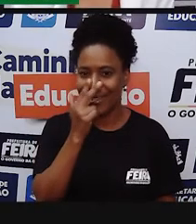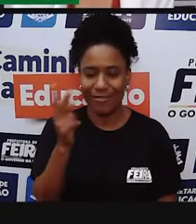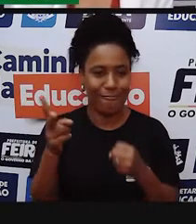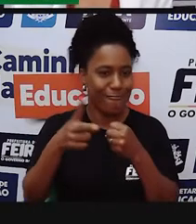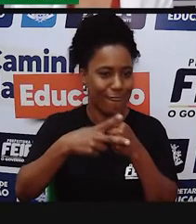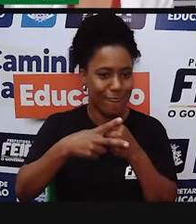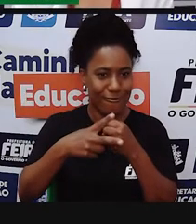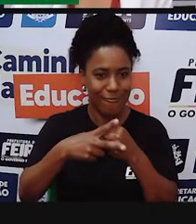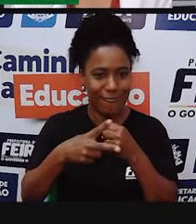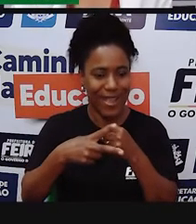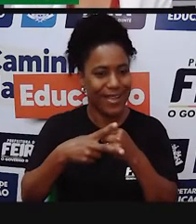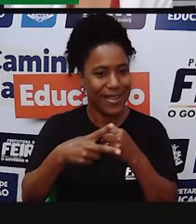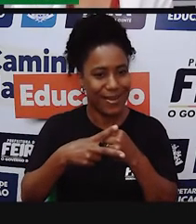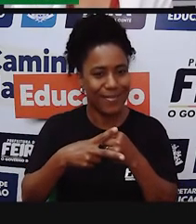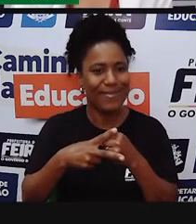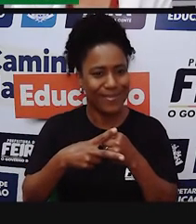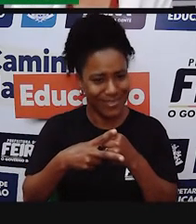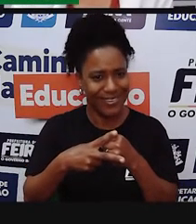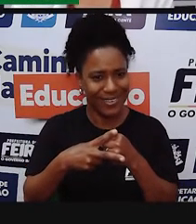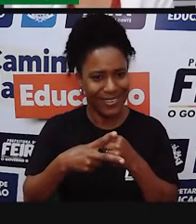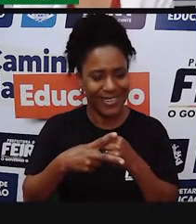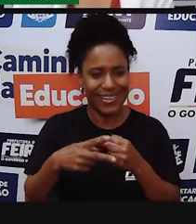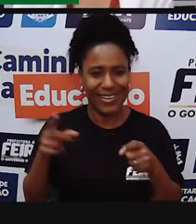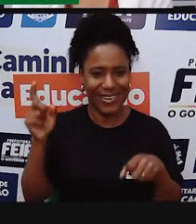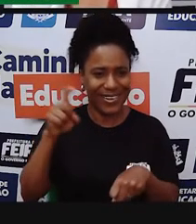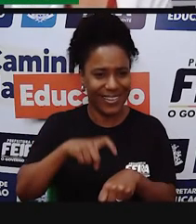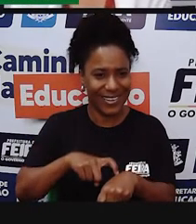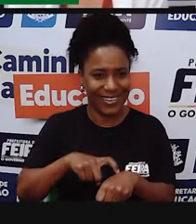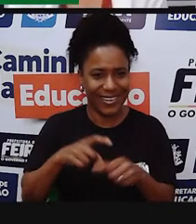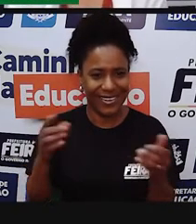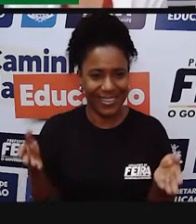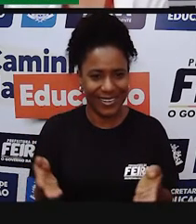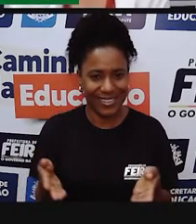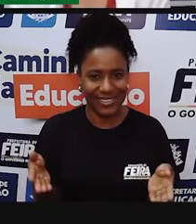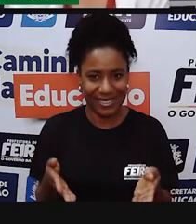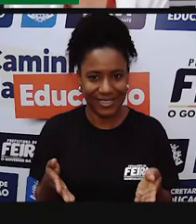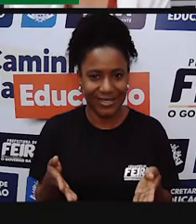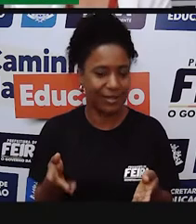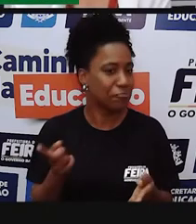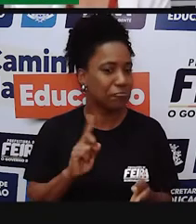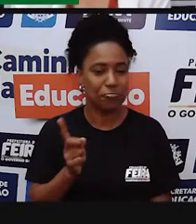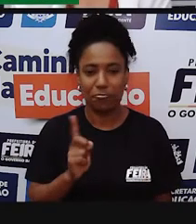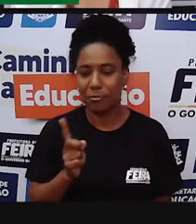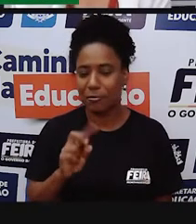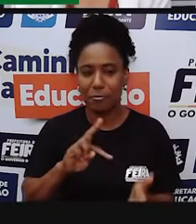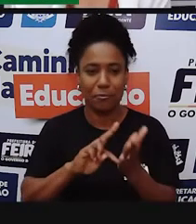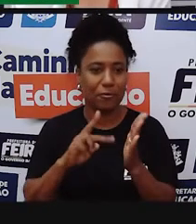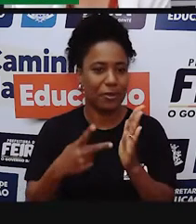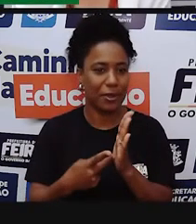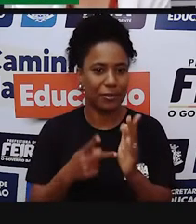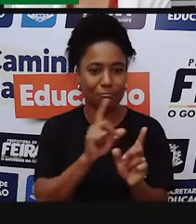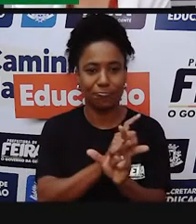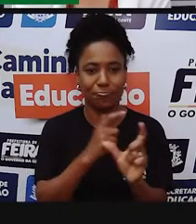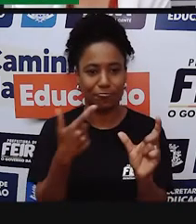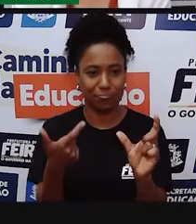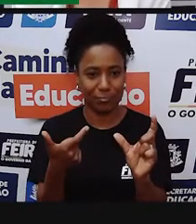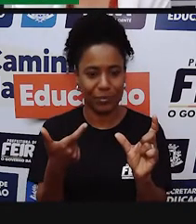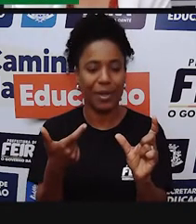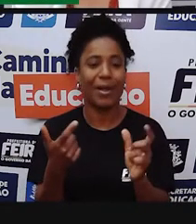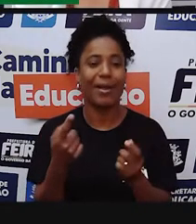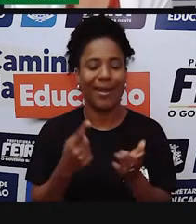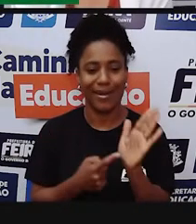não é presente Olha aí um falso combinado presente é o verbo apresentar e não substantivo presente